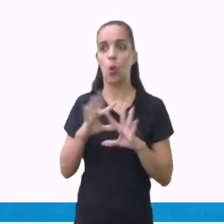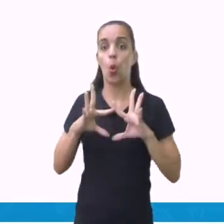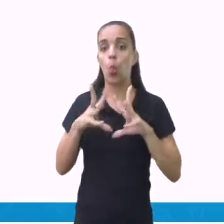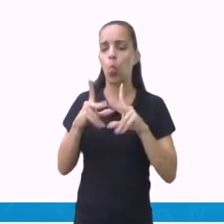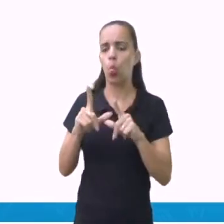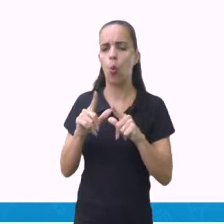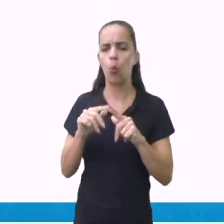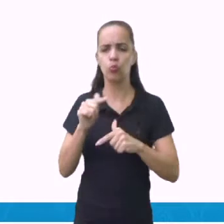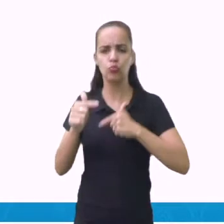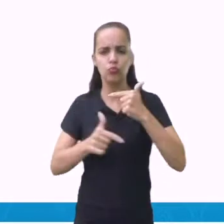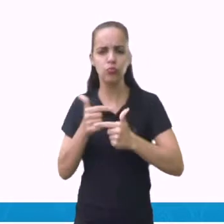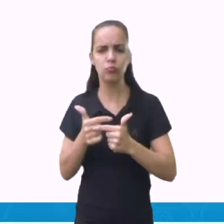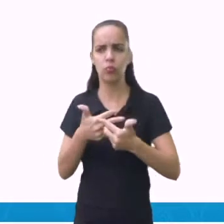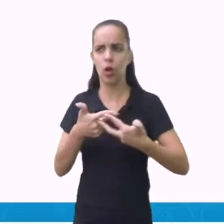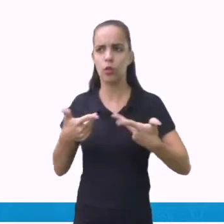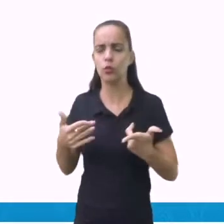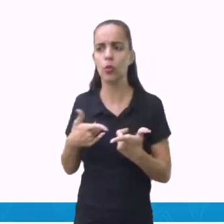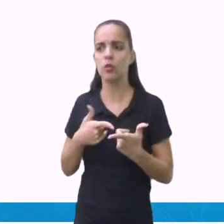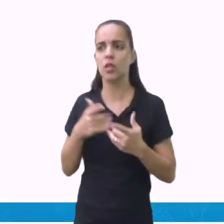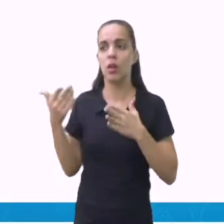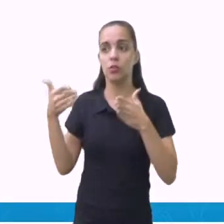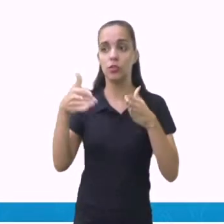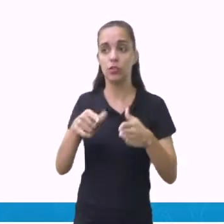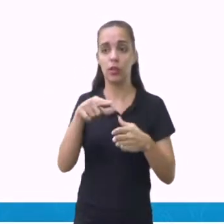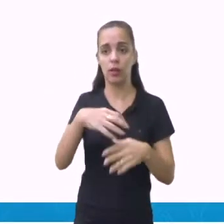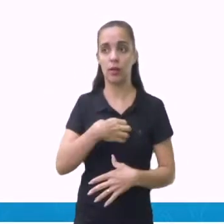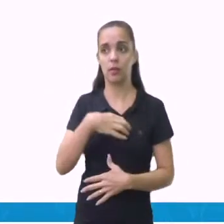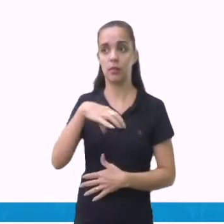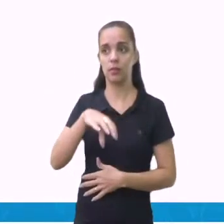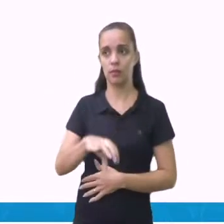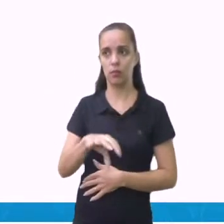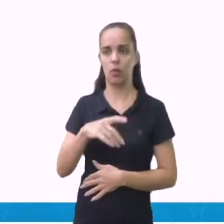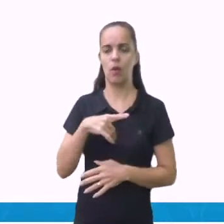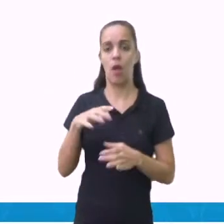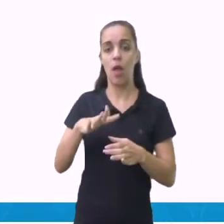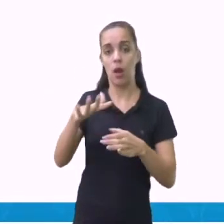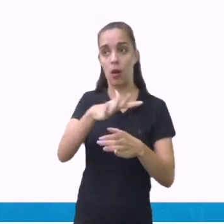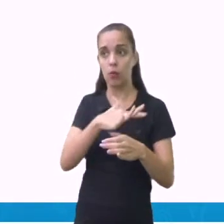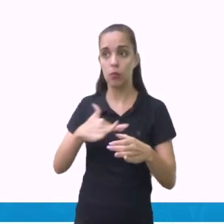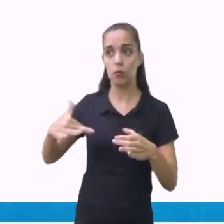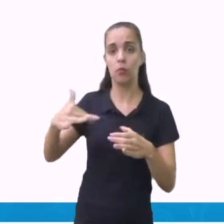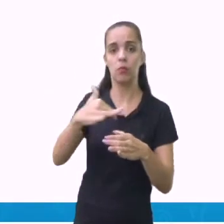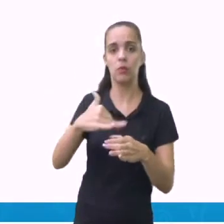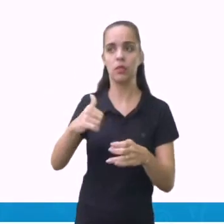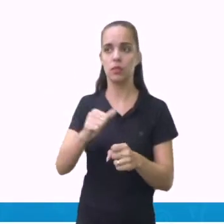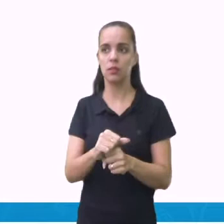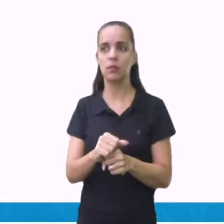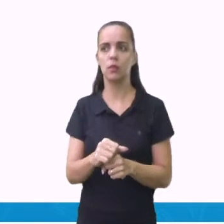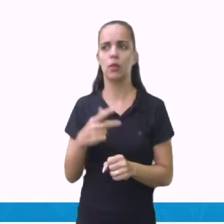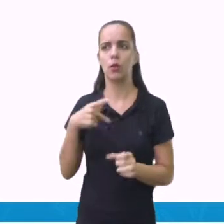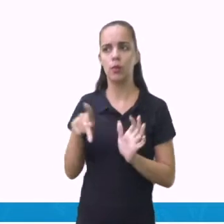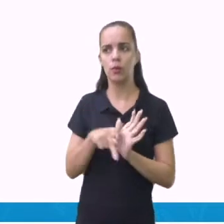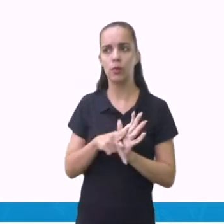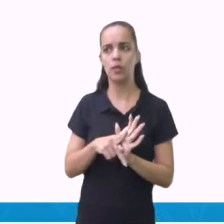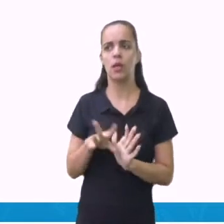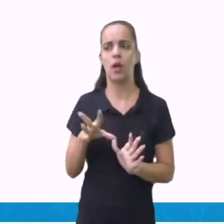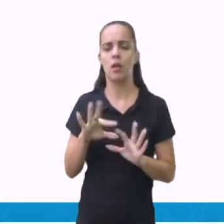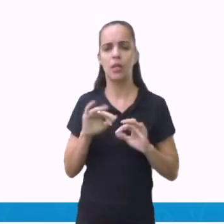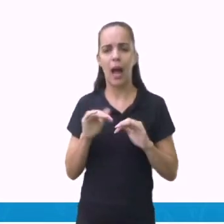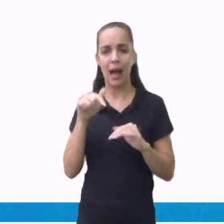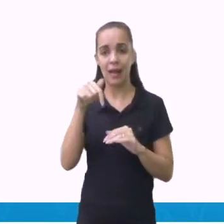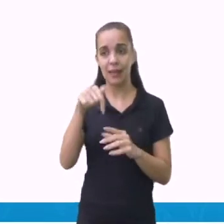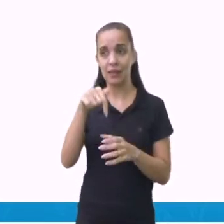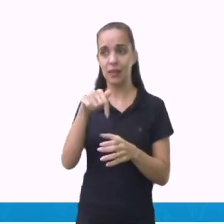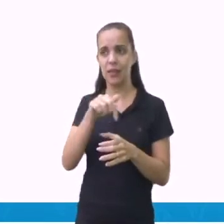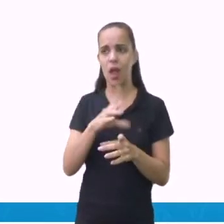produção era feito através de Salvador. Então, Salvador concentrava toda a economia, toda a